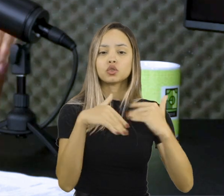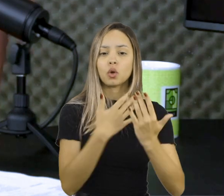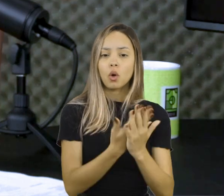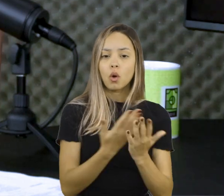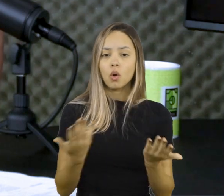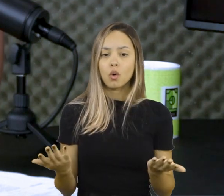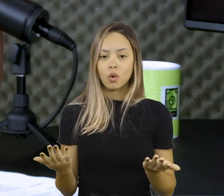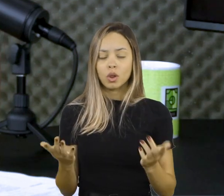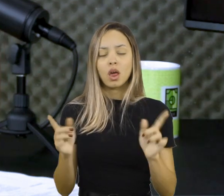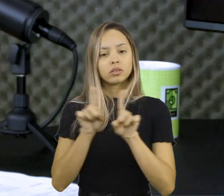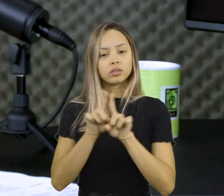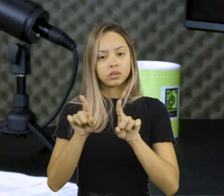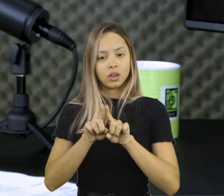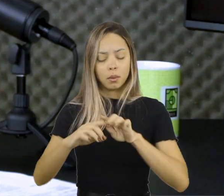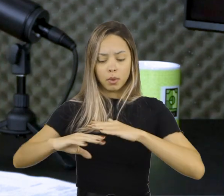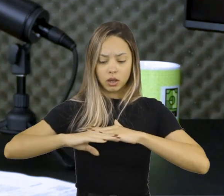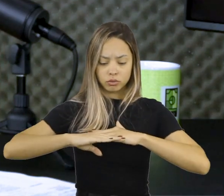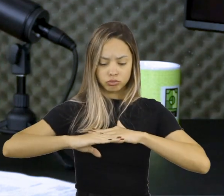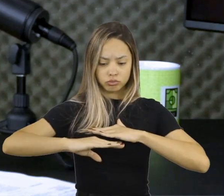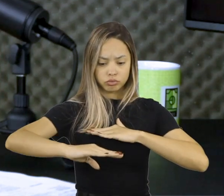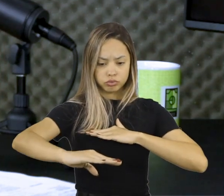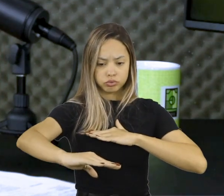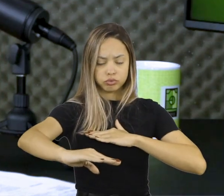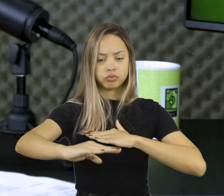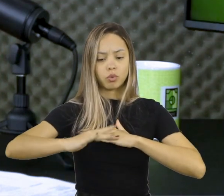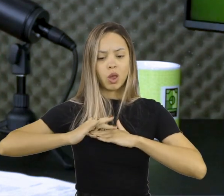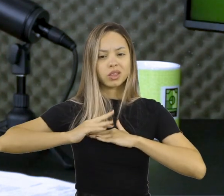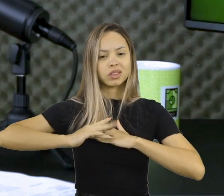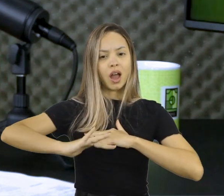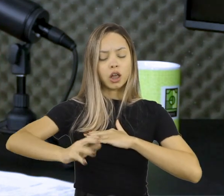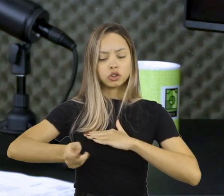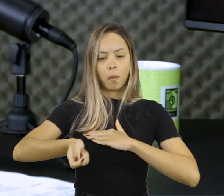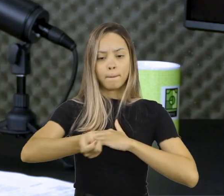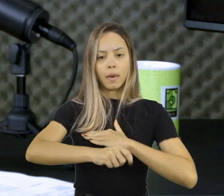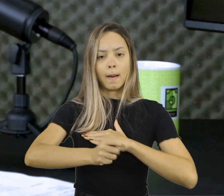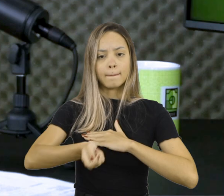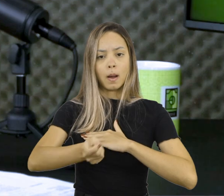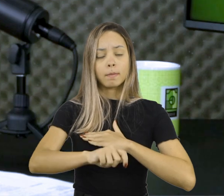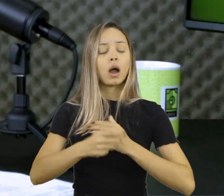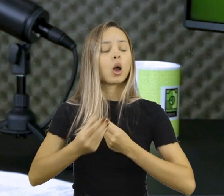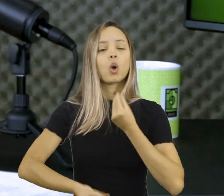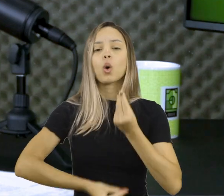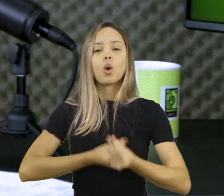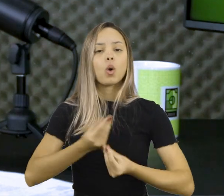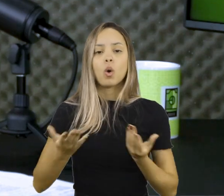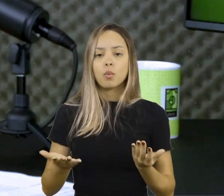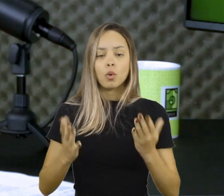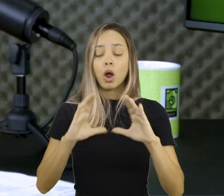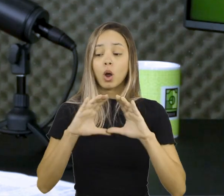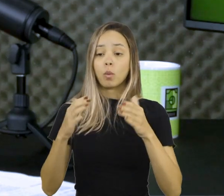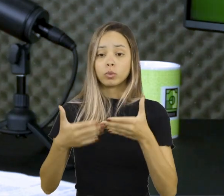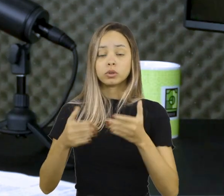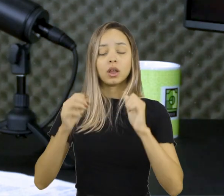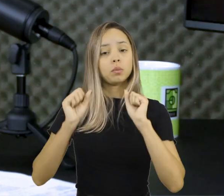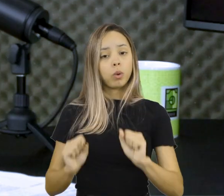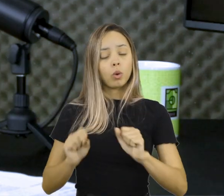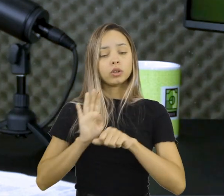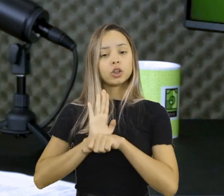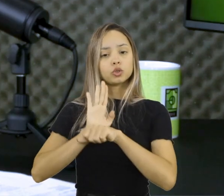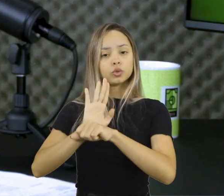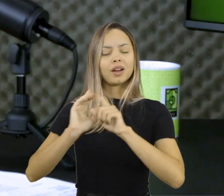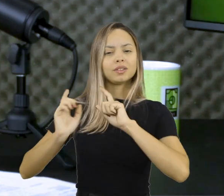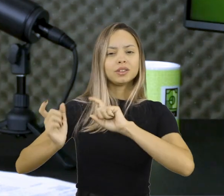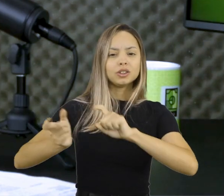tátil que tem que ter no bairro Então como é que a comunidade pode ajudar eh discutindo